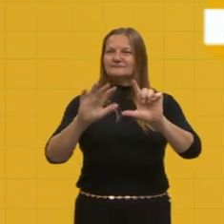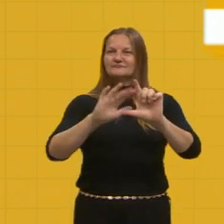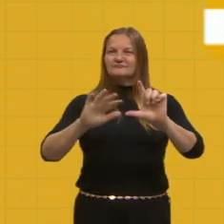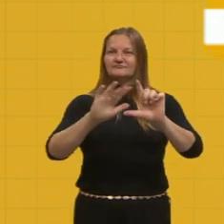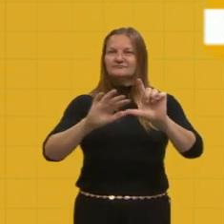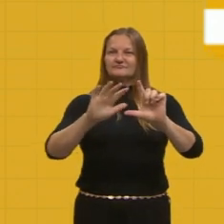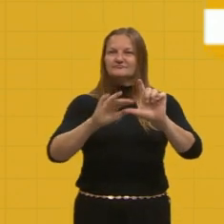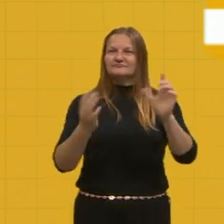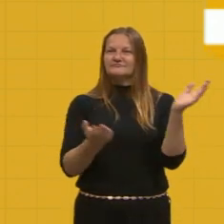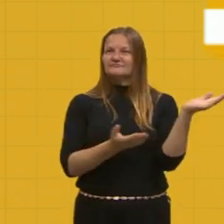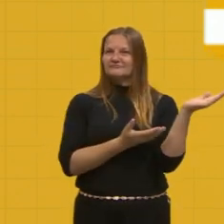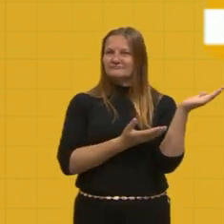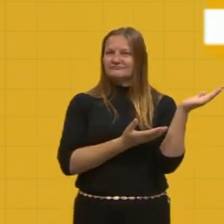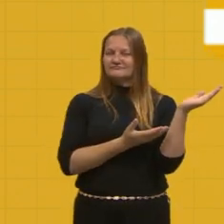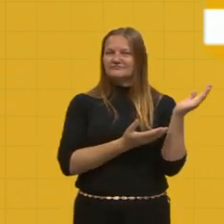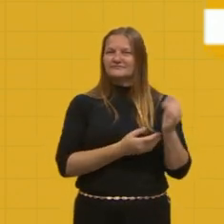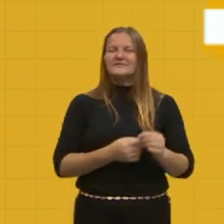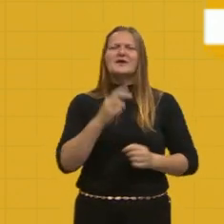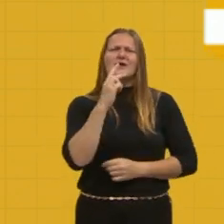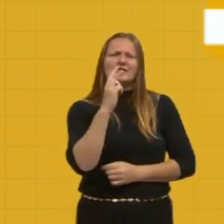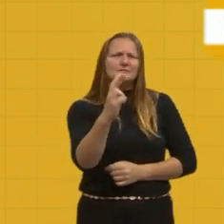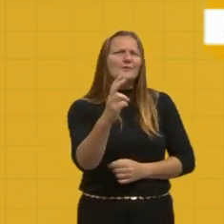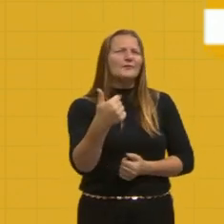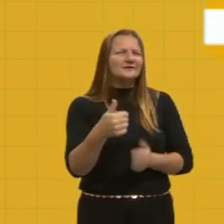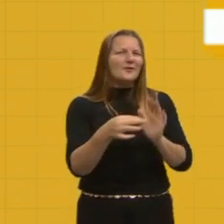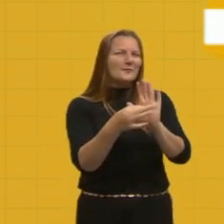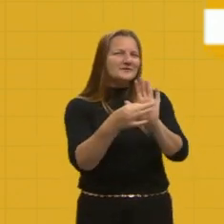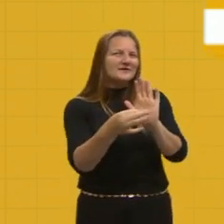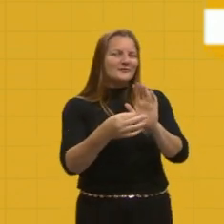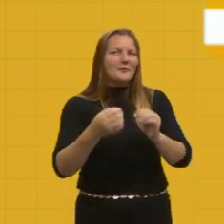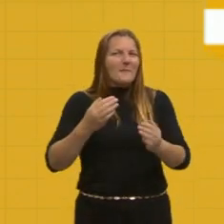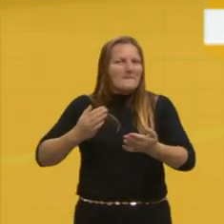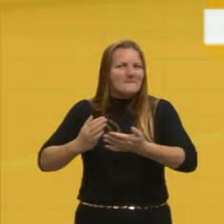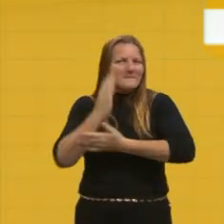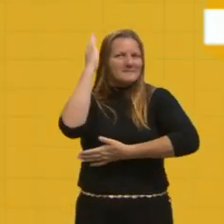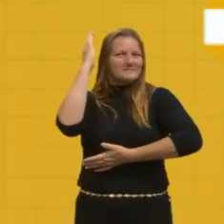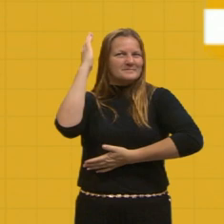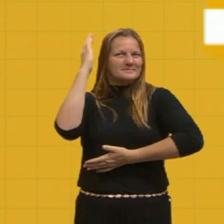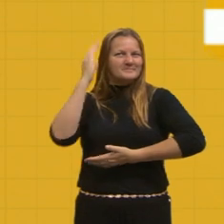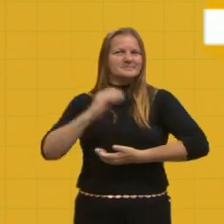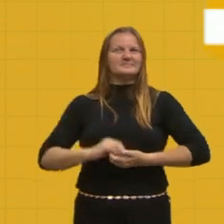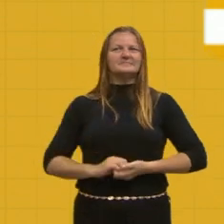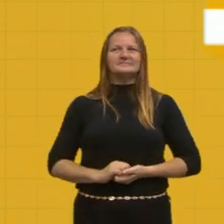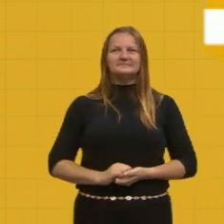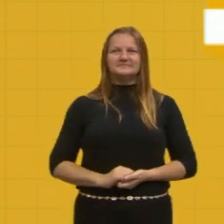que tá aqui no cantinho e responda o link partiu passar